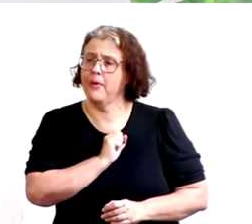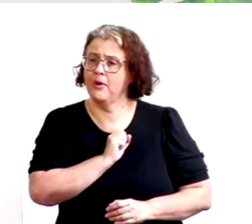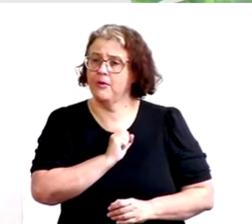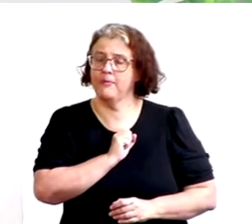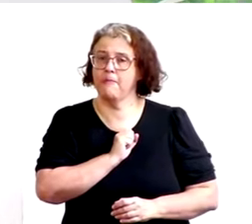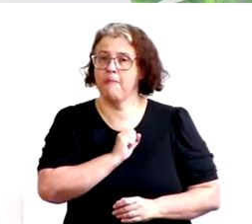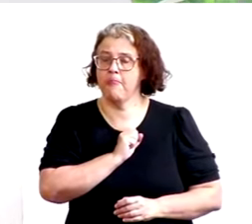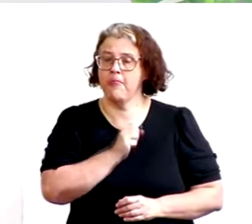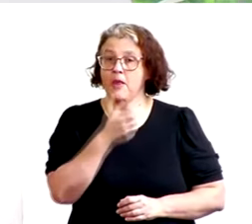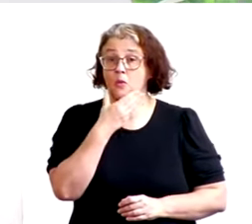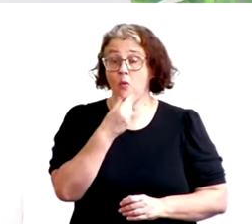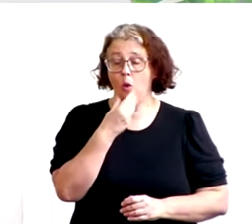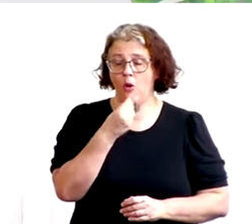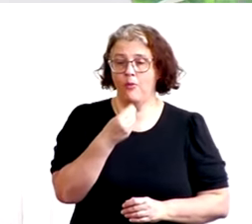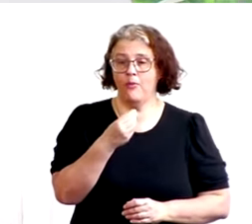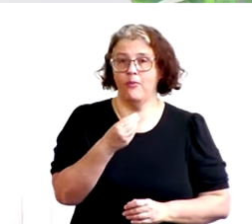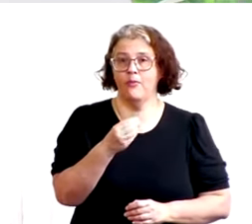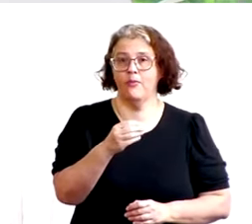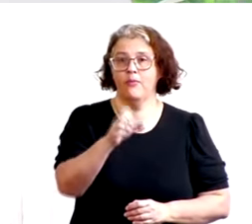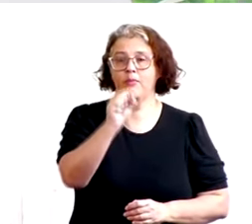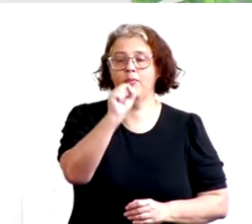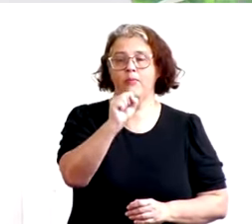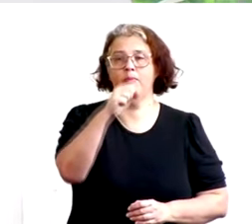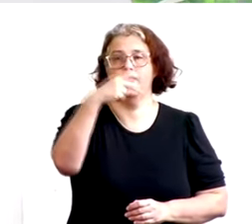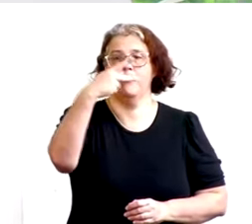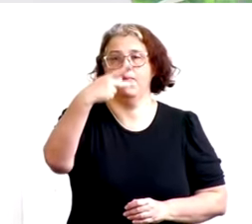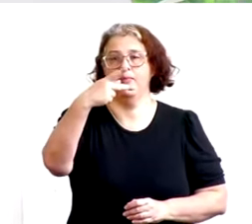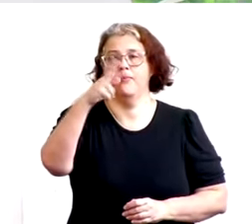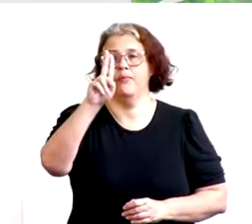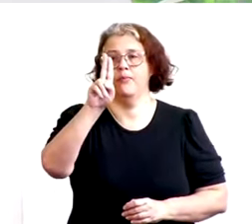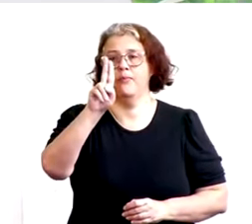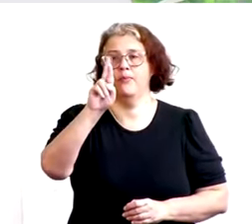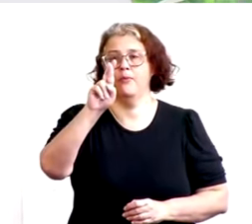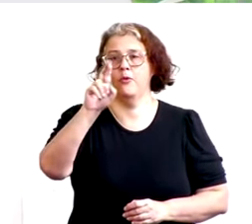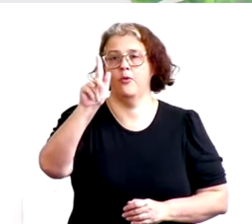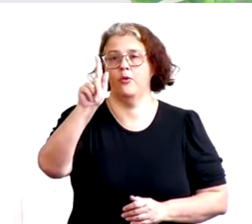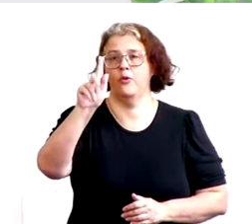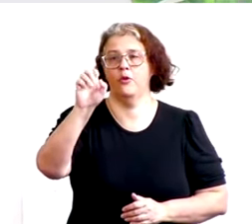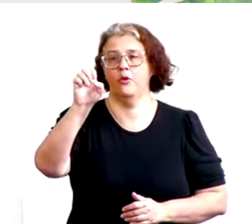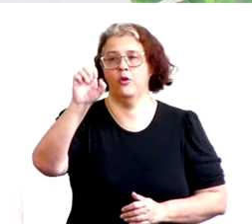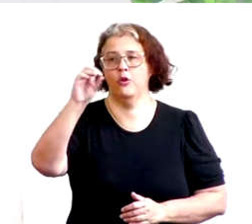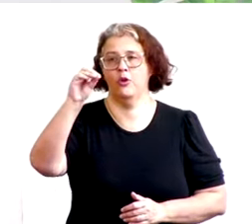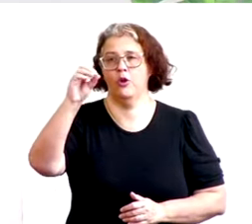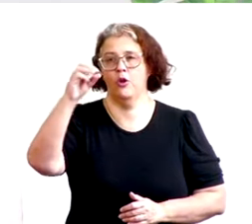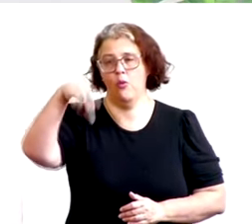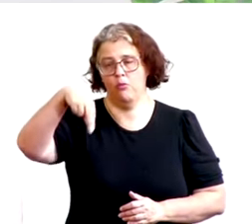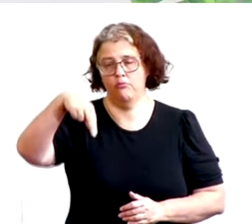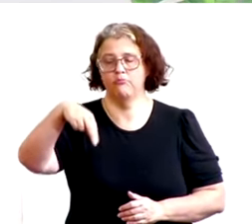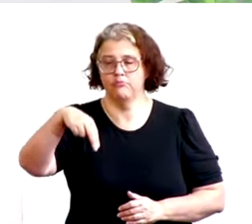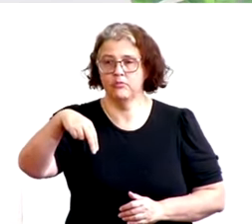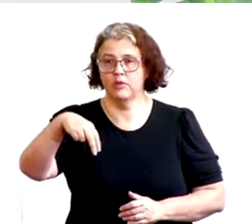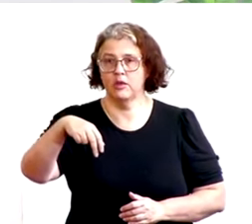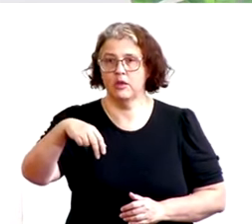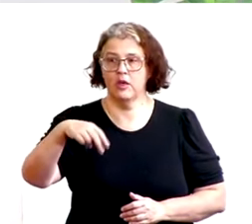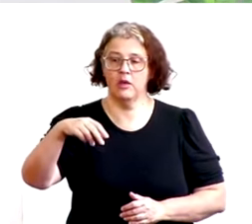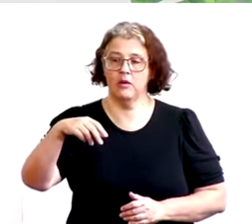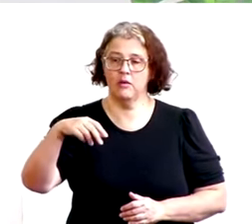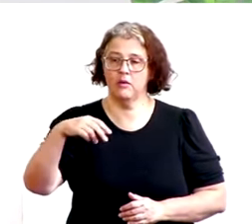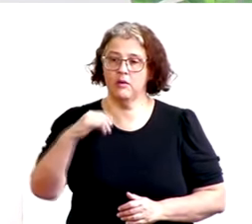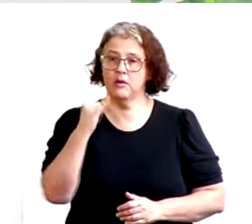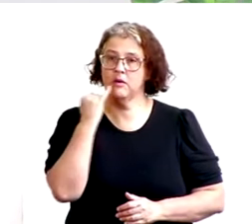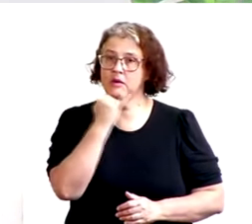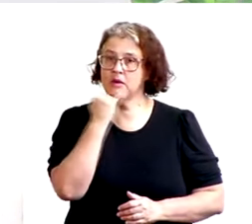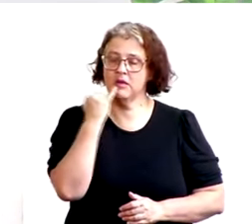chispujam um famoso e antigo pregador inglês spurgeon